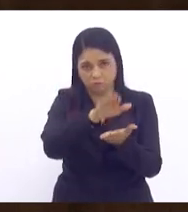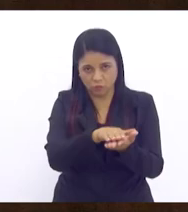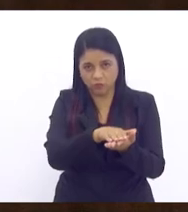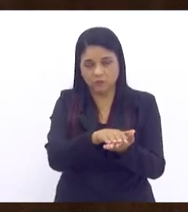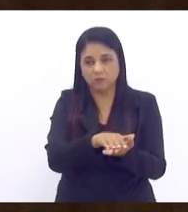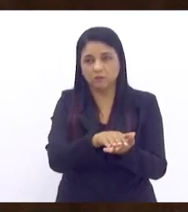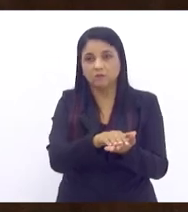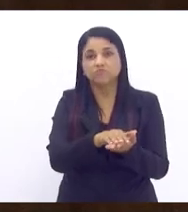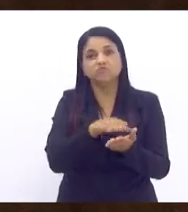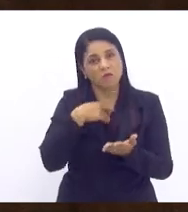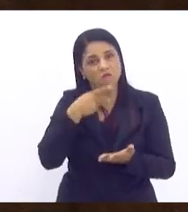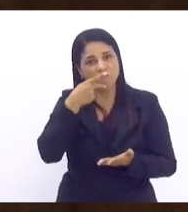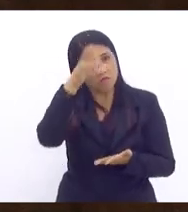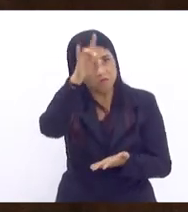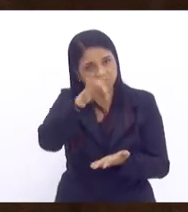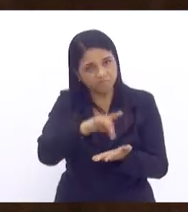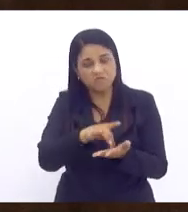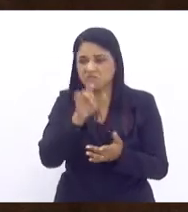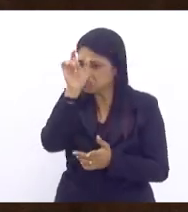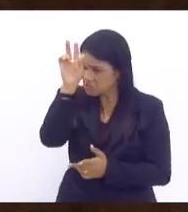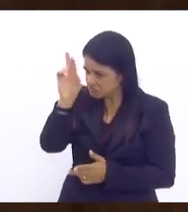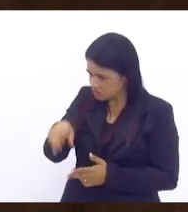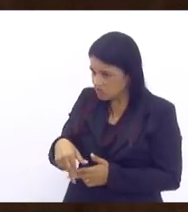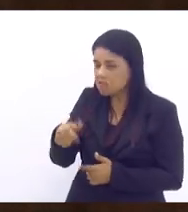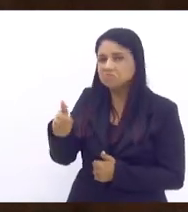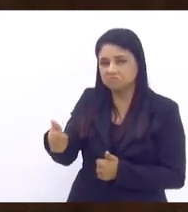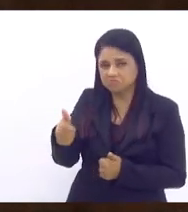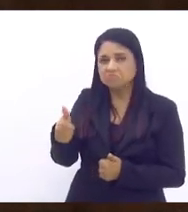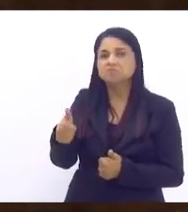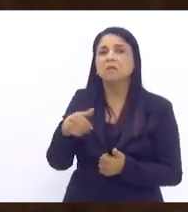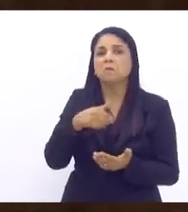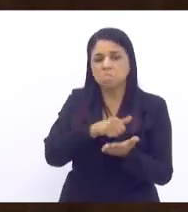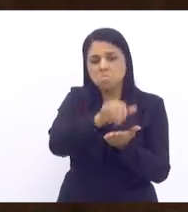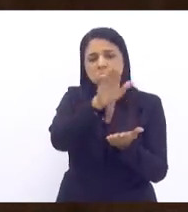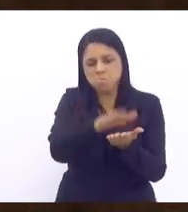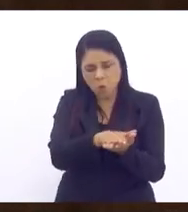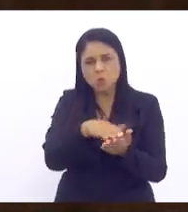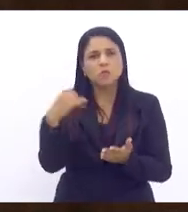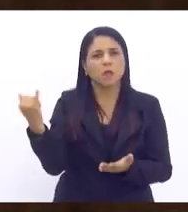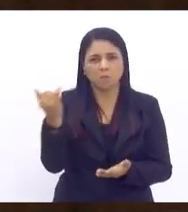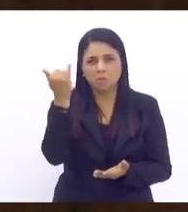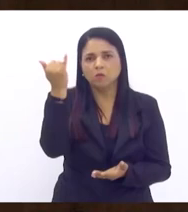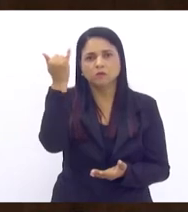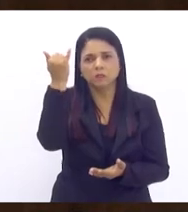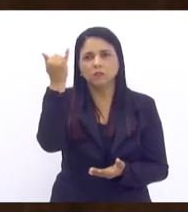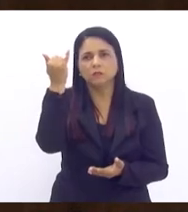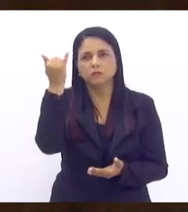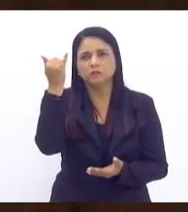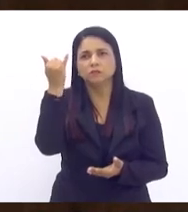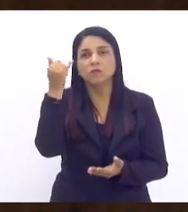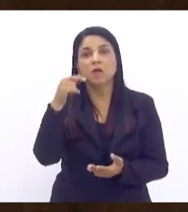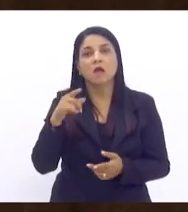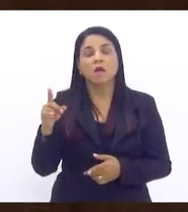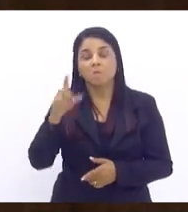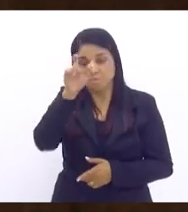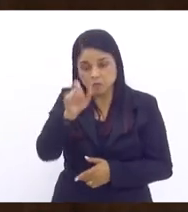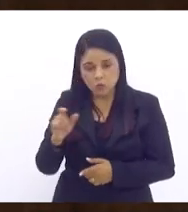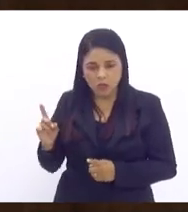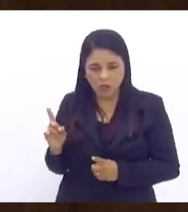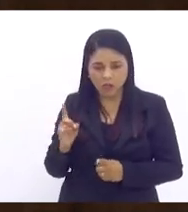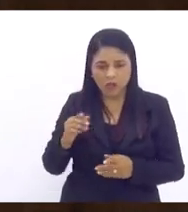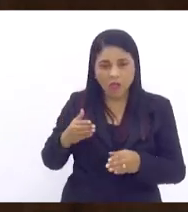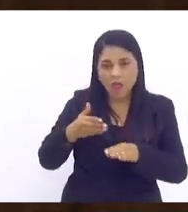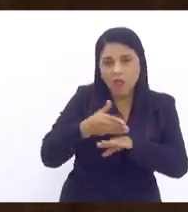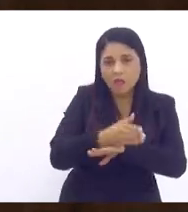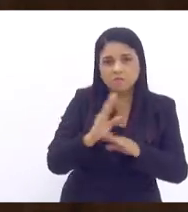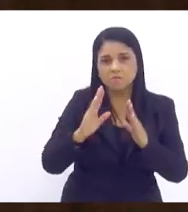digo com sinceridade, você está correto, tem que ter a multa, sim. É importante, né? Aquela pessoa que entra na casa